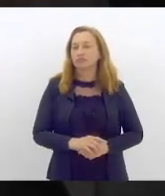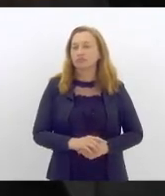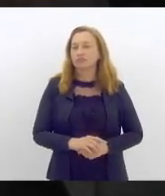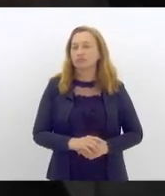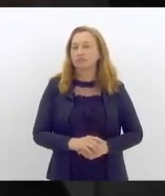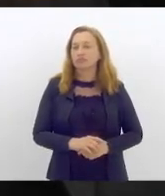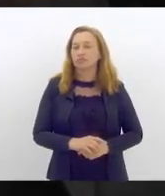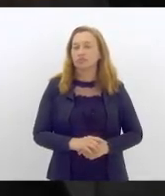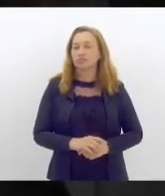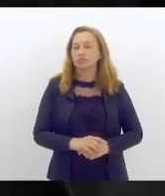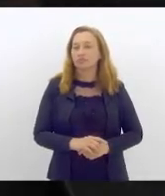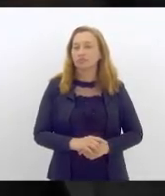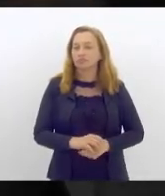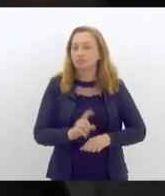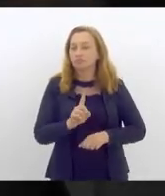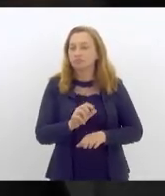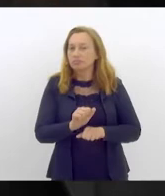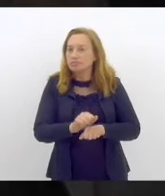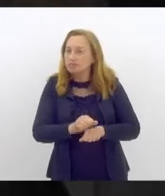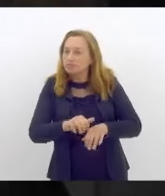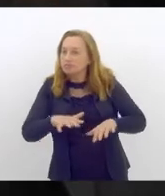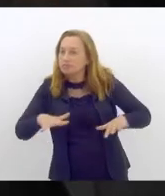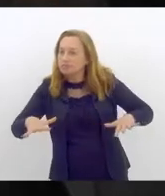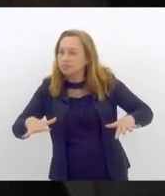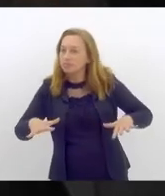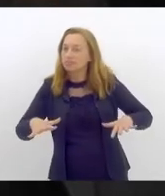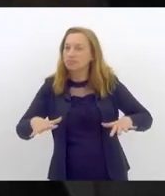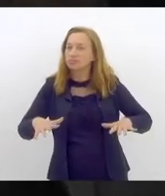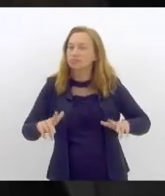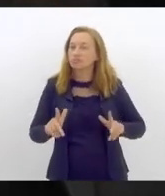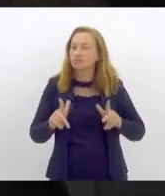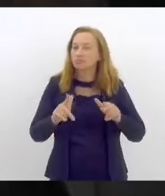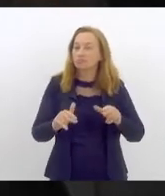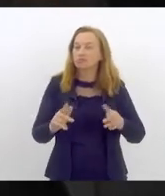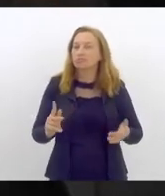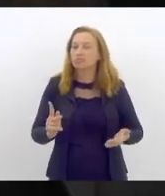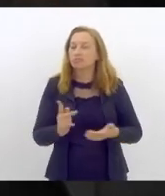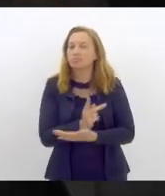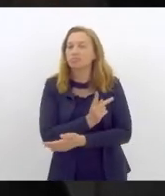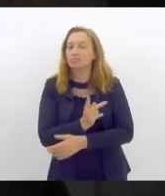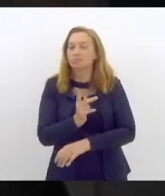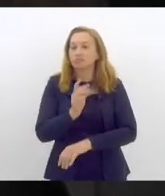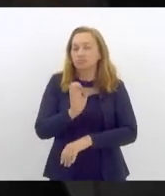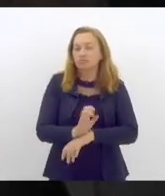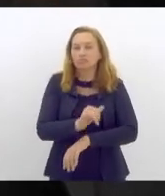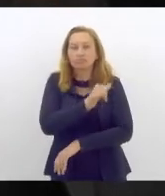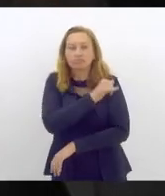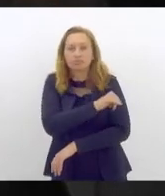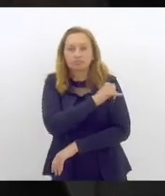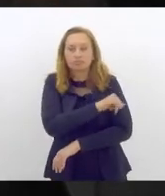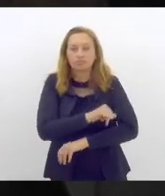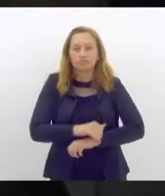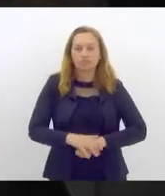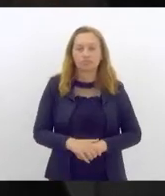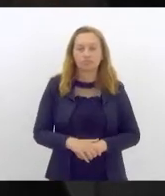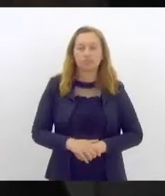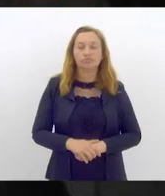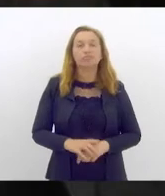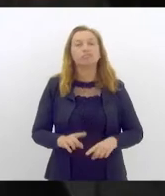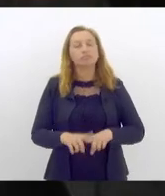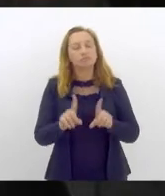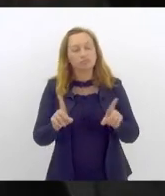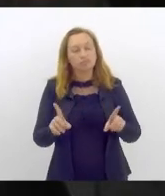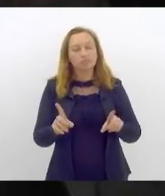nos níveis que se encontram no nosso Estado do Rio de Janeiro mas